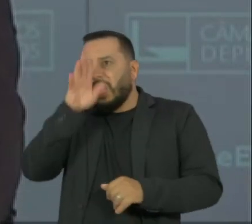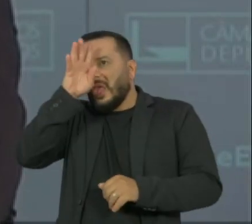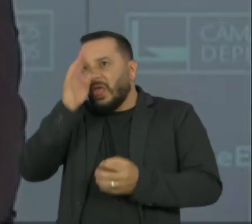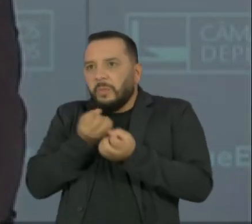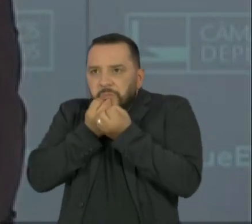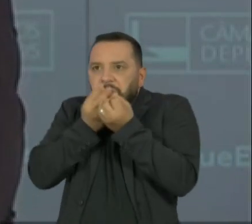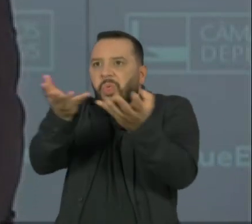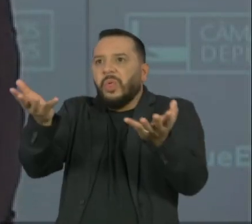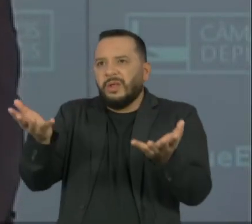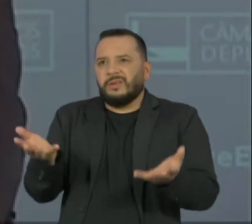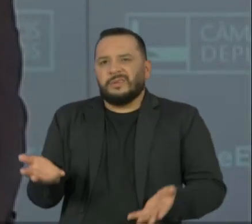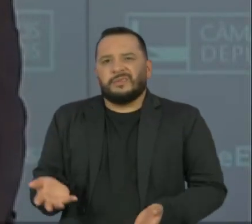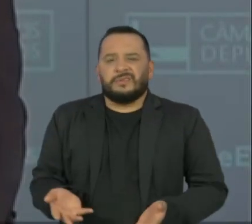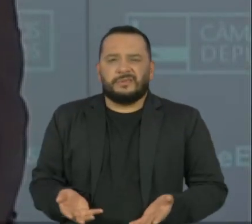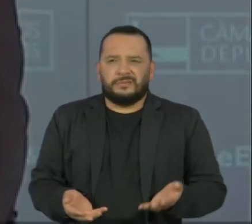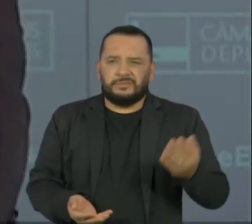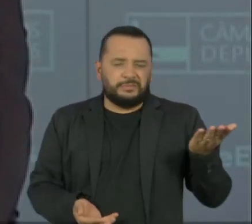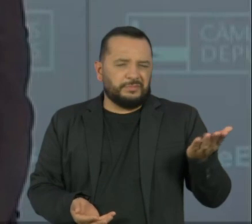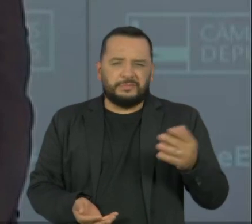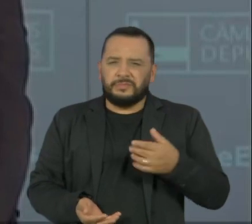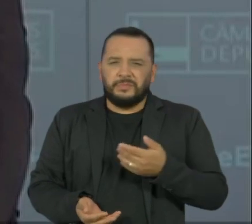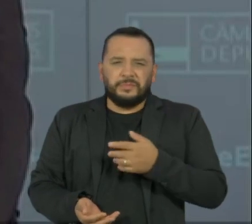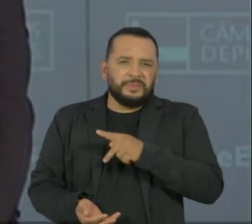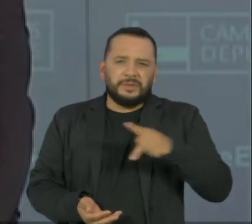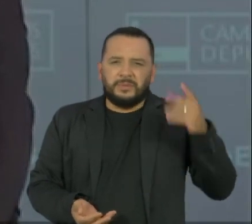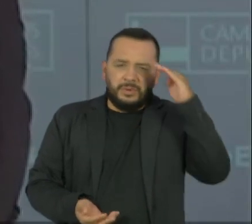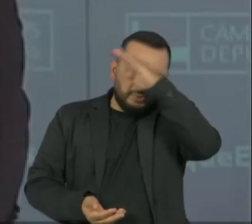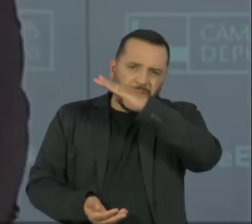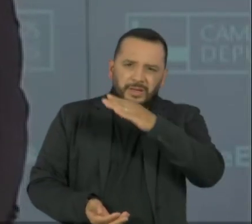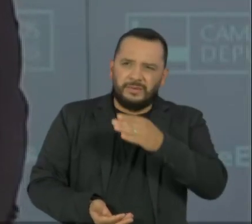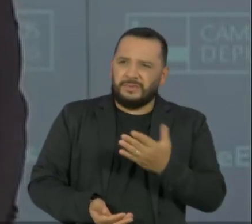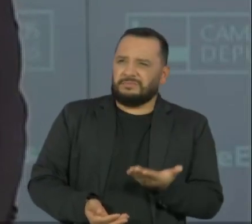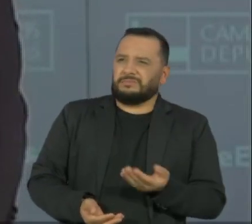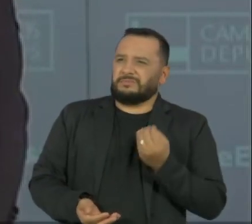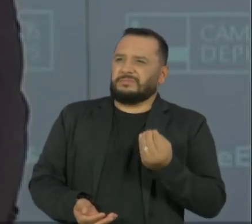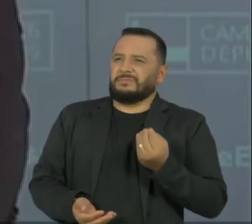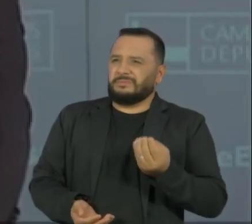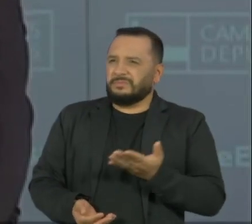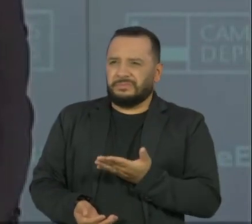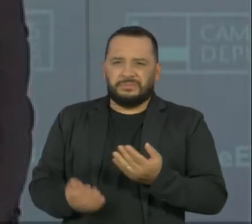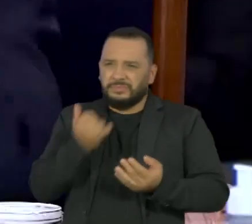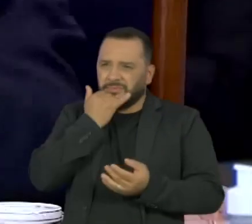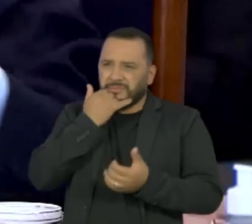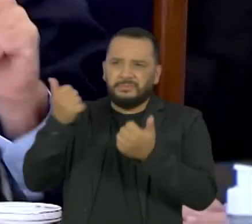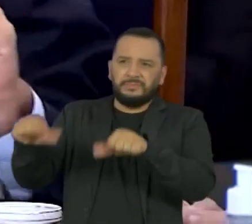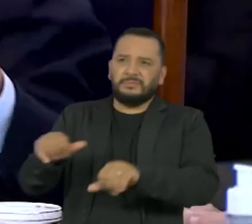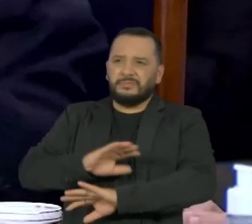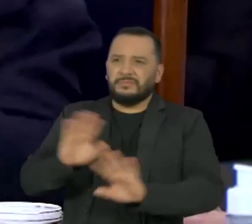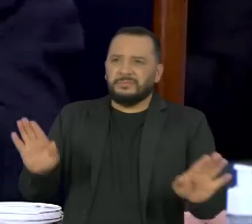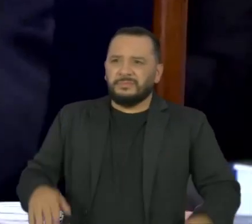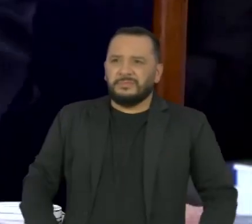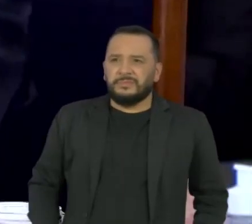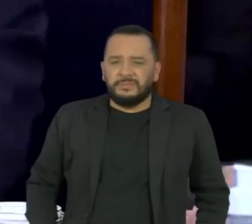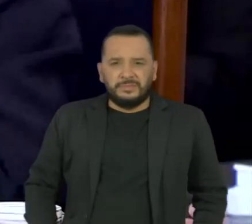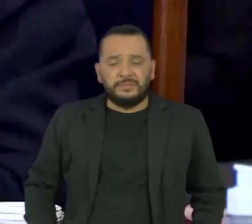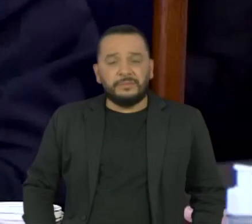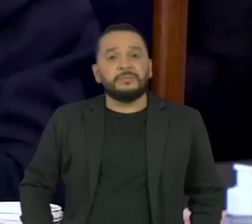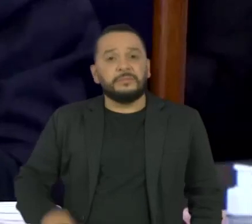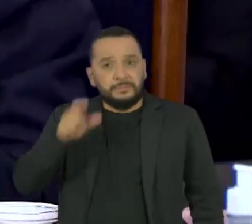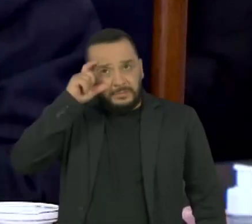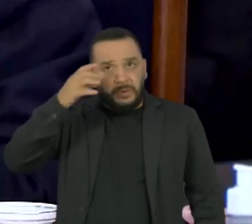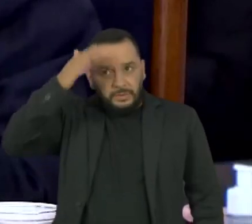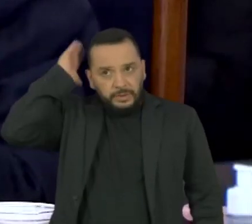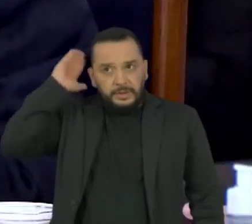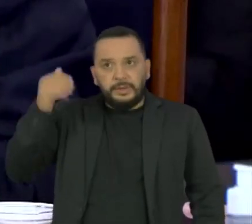De forma pública também, o presidente anunciou que, por enquanto, a matéria está suspensa. Já o ministro Paulo Guedes,